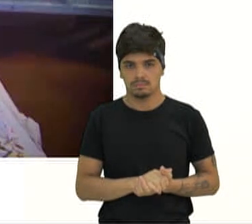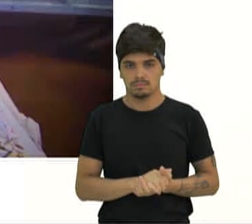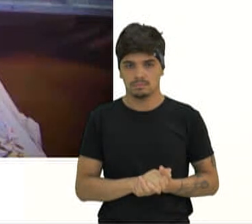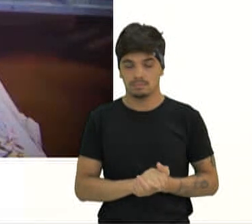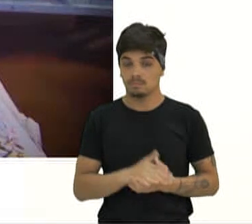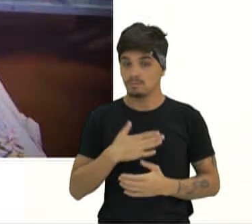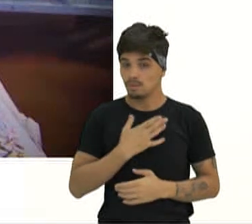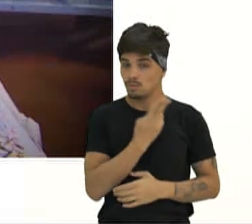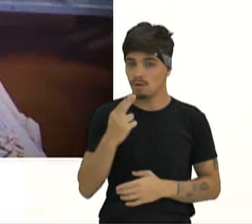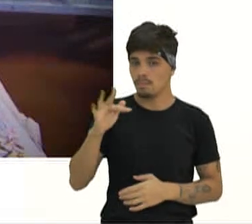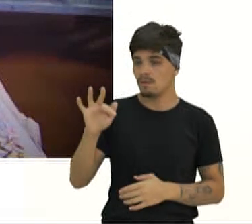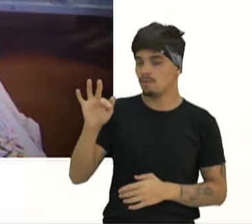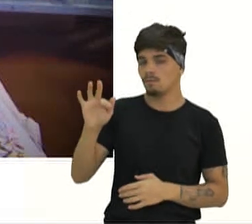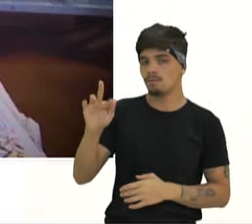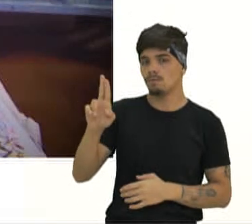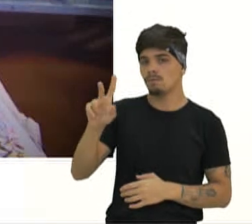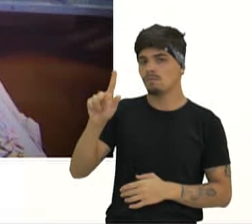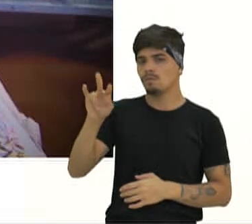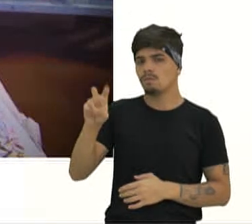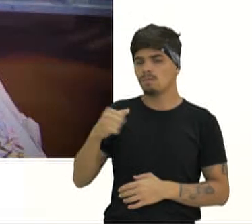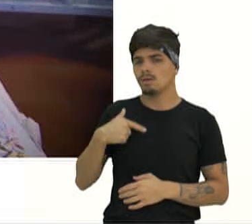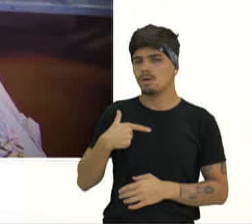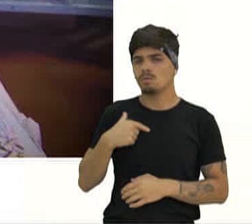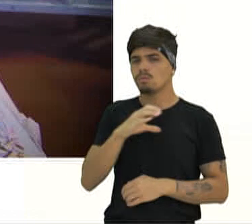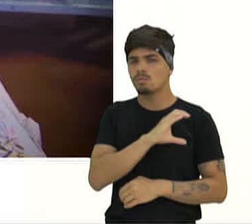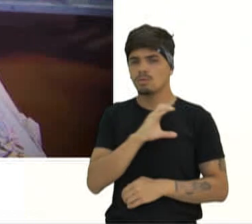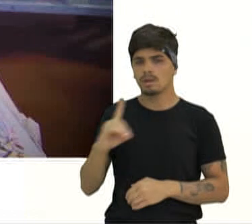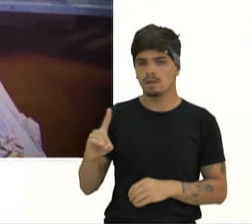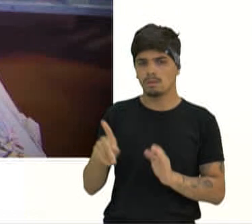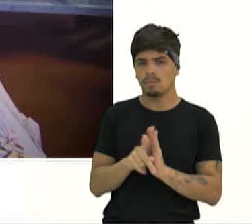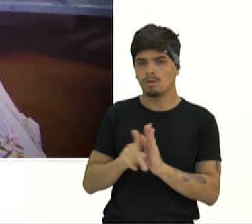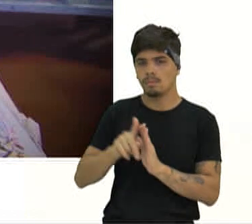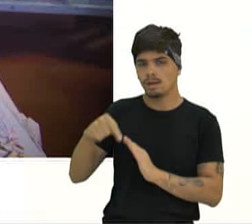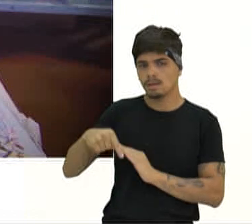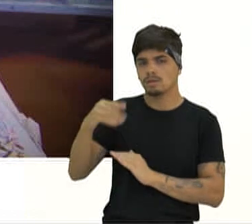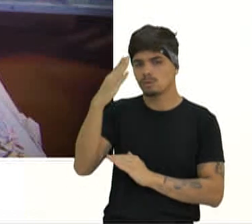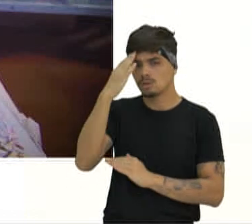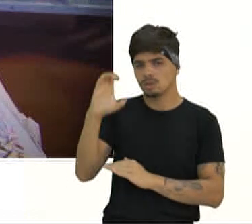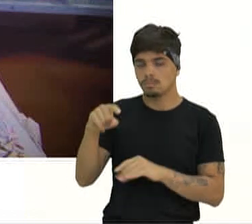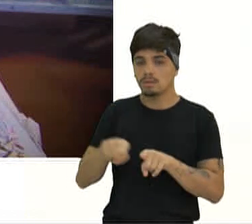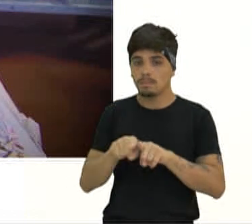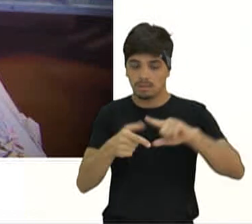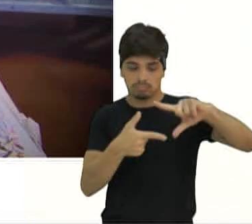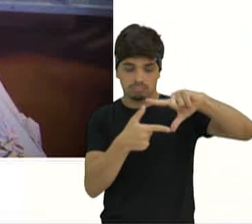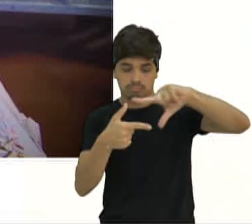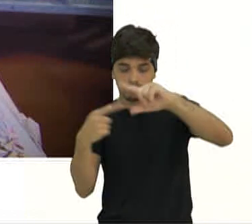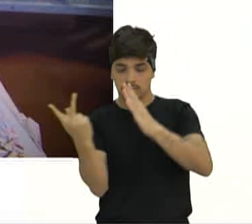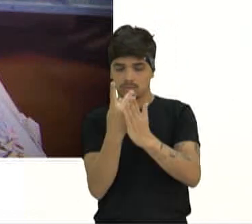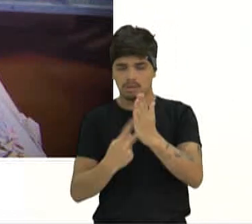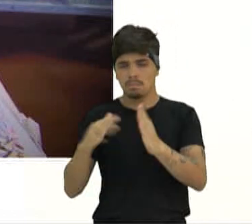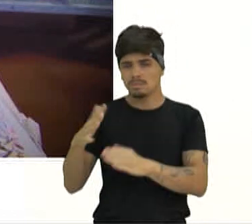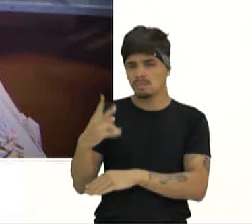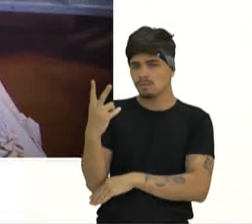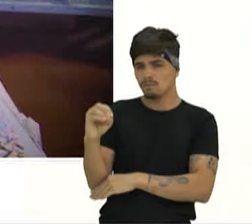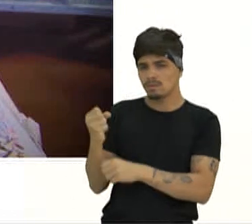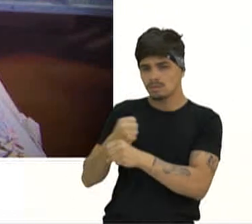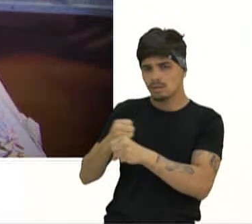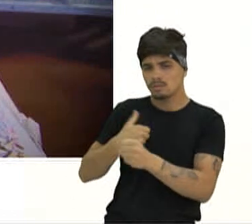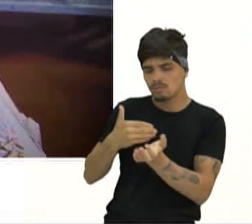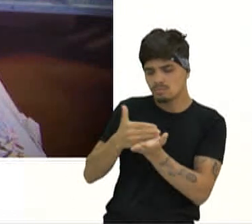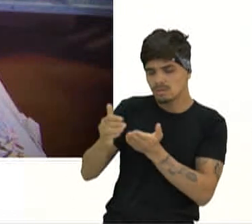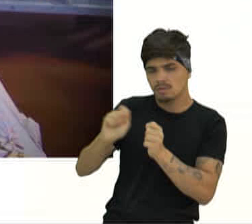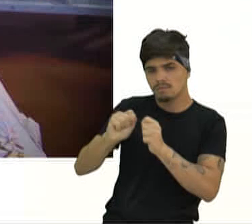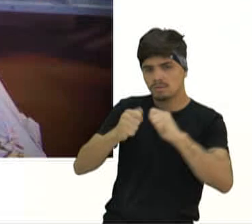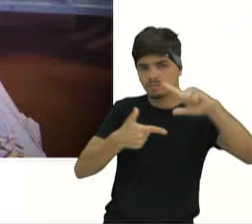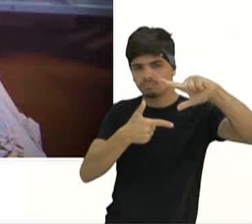Olá meu nome é Felipe Pacheco sou a coordenadora da Gibiteca de Curitiba e isso o quadrinista aproximadamente 20 anos eu comecei